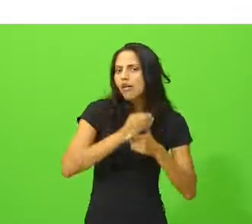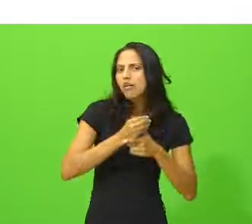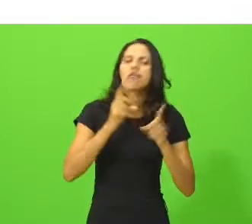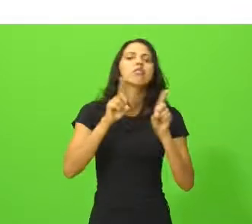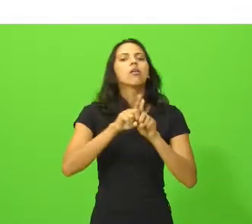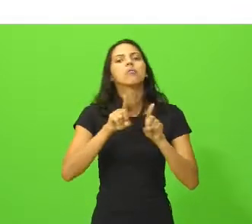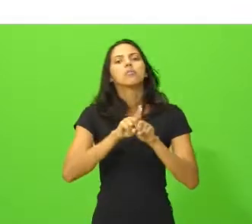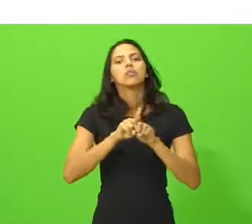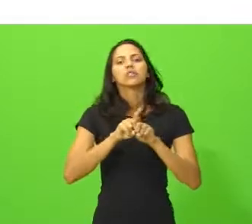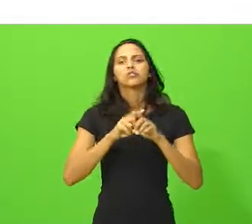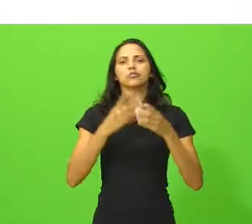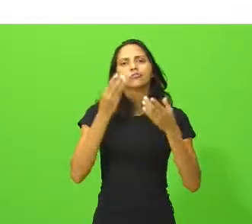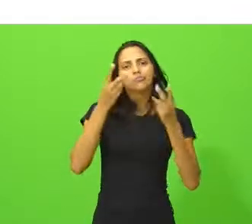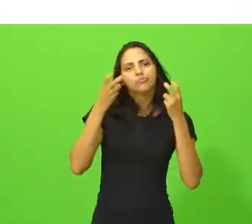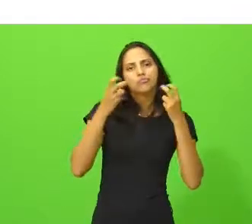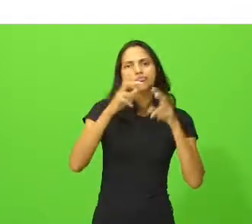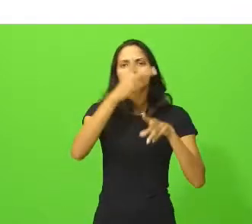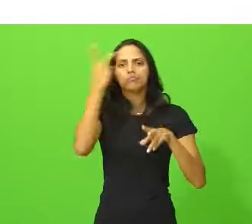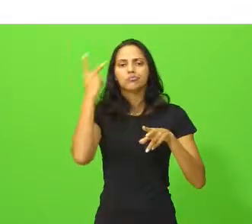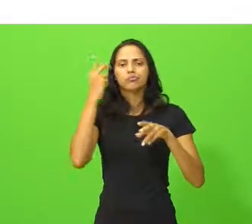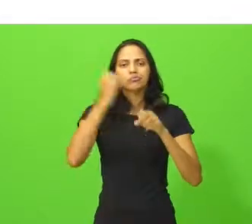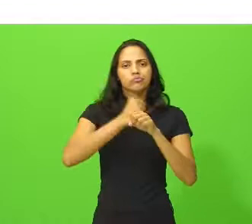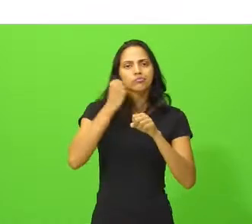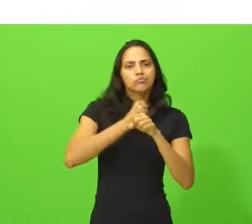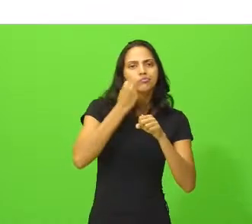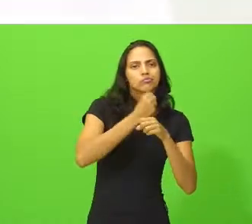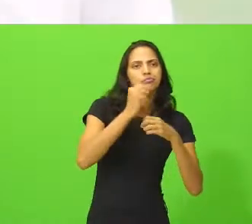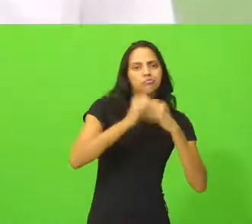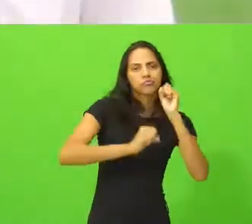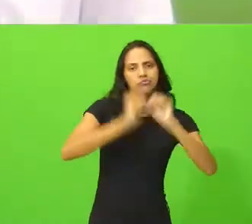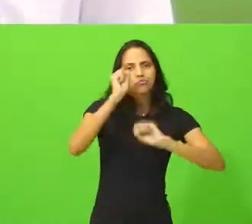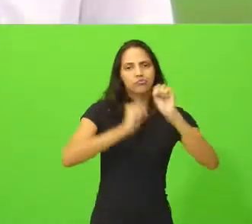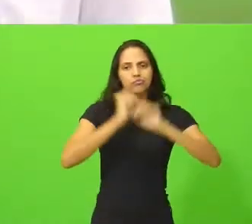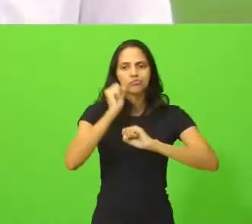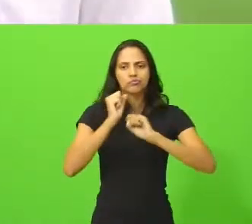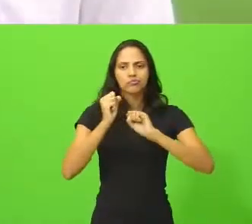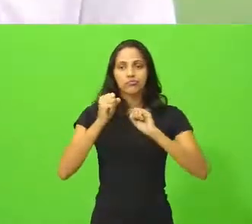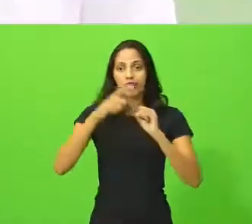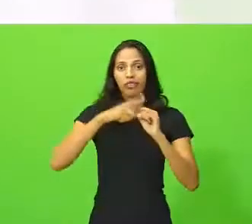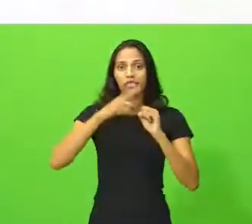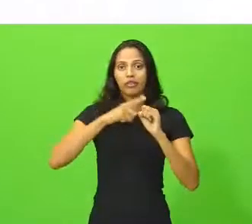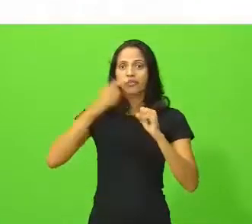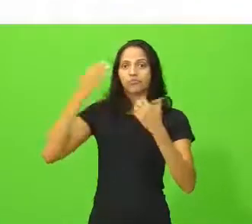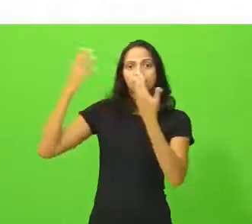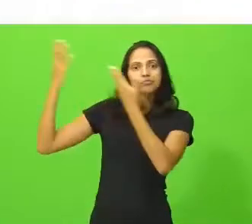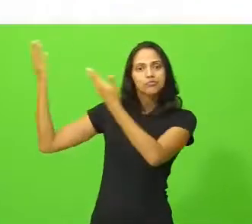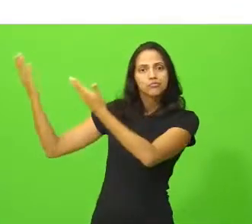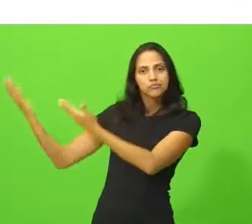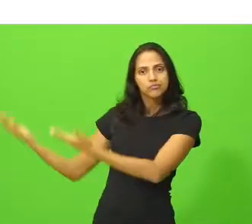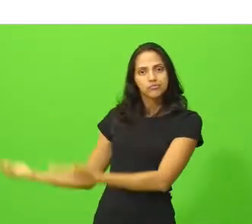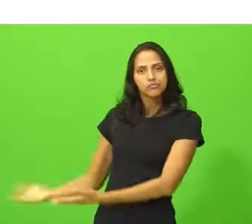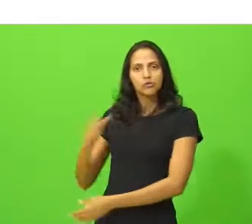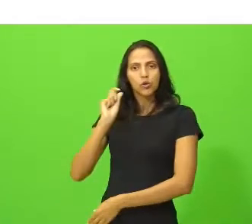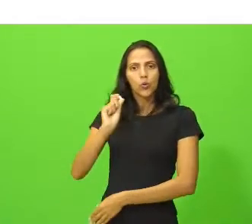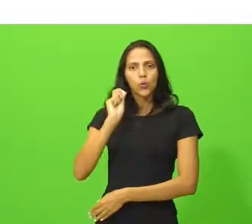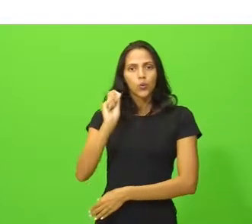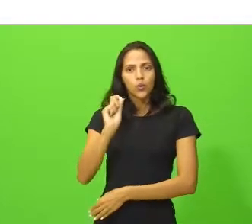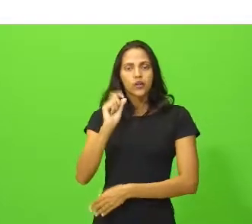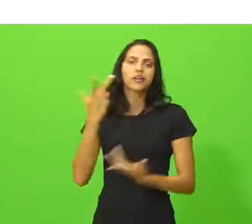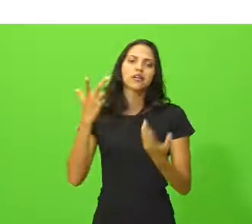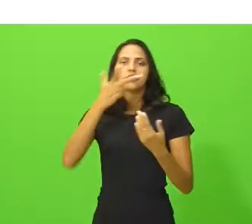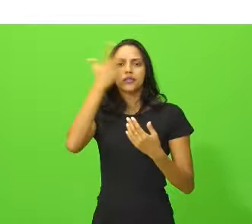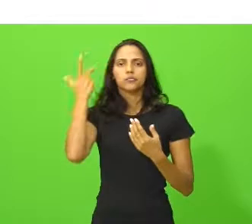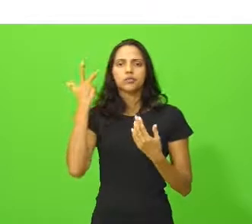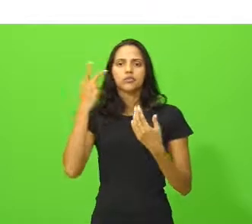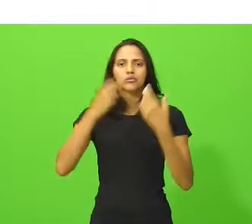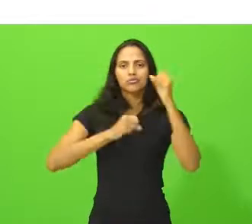da construção das hidrelétricas, né? A poluição que eu digo é a degradação. Por exemplo, as imagens aí na tela mostram justamente a